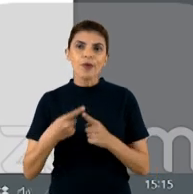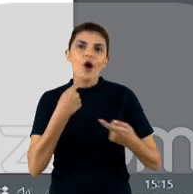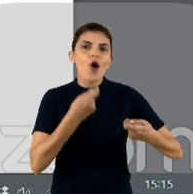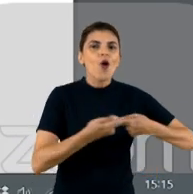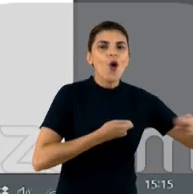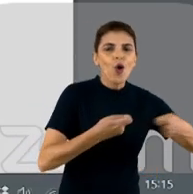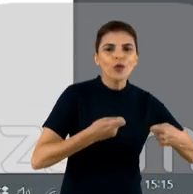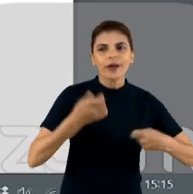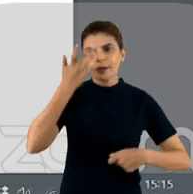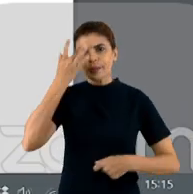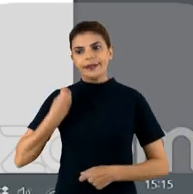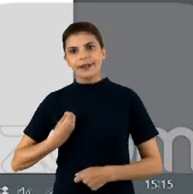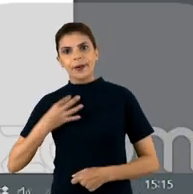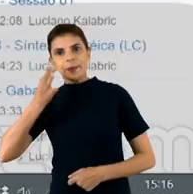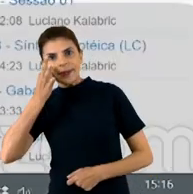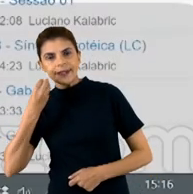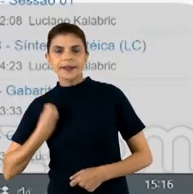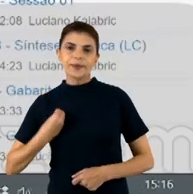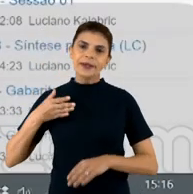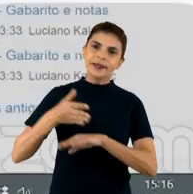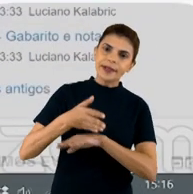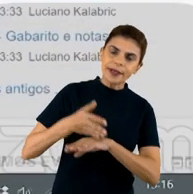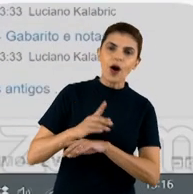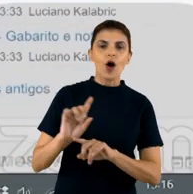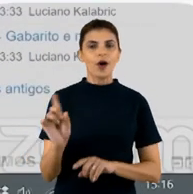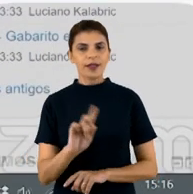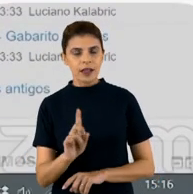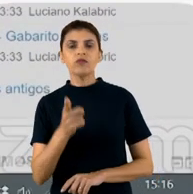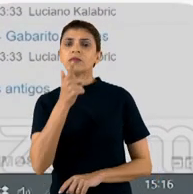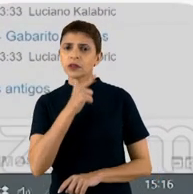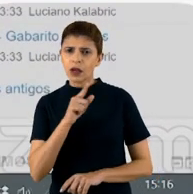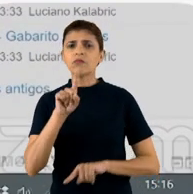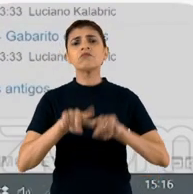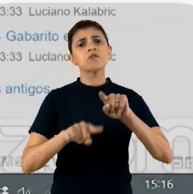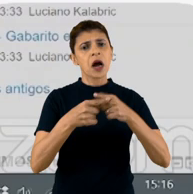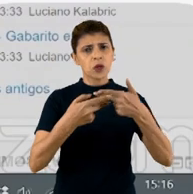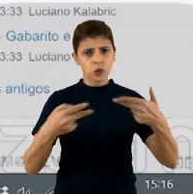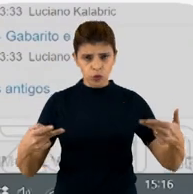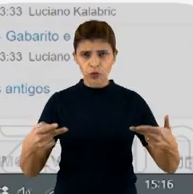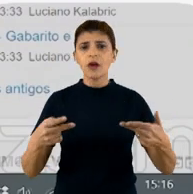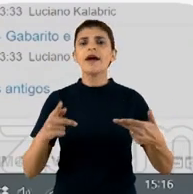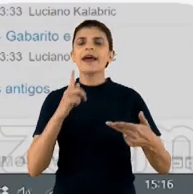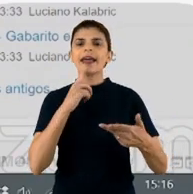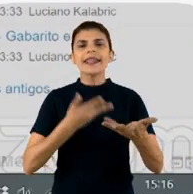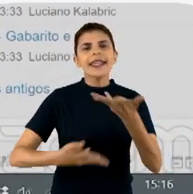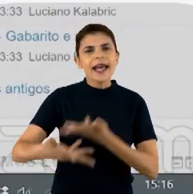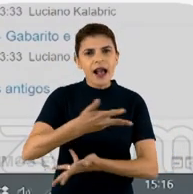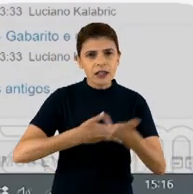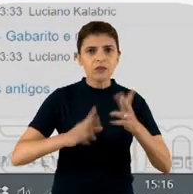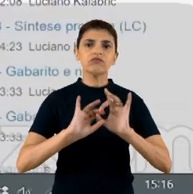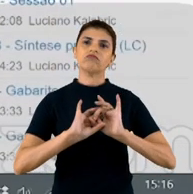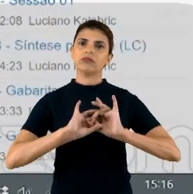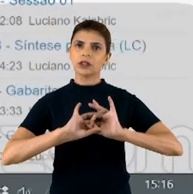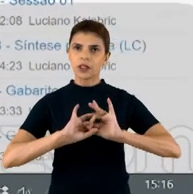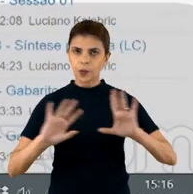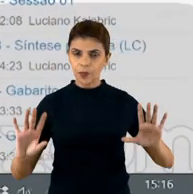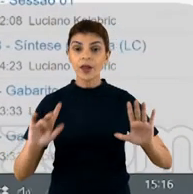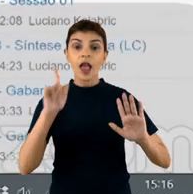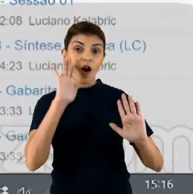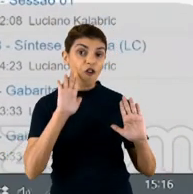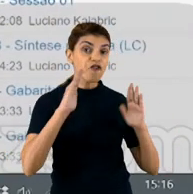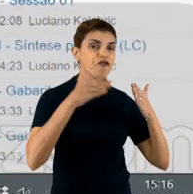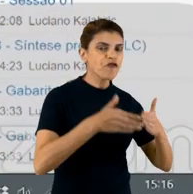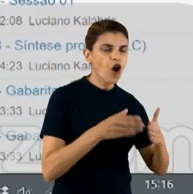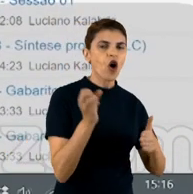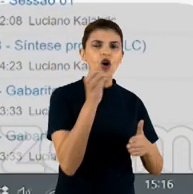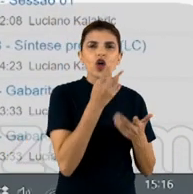um controle de assiduidade. Nós temos então aqui alguns recursos de interatividade que nós disponibilizamos, que é um fórum